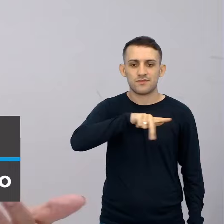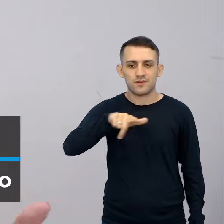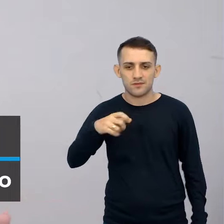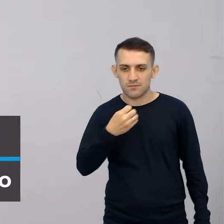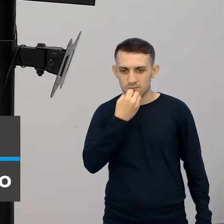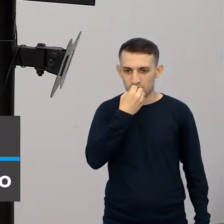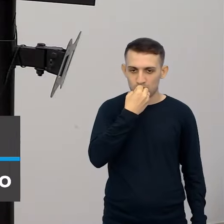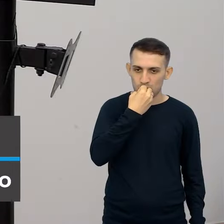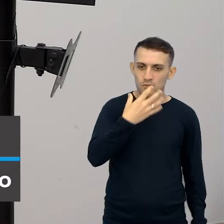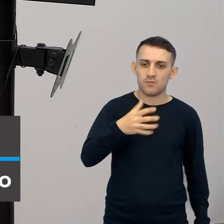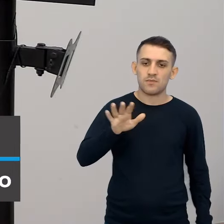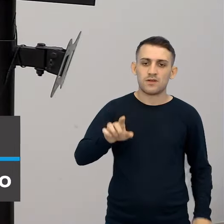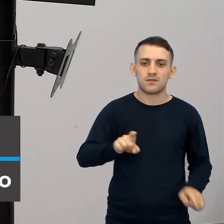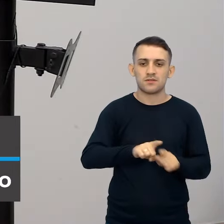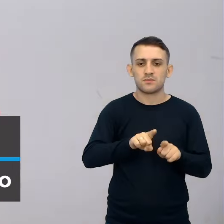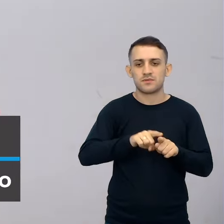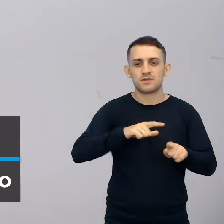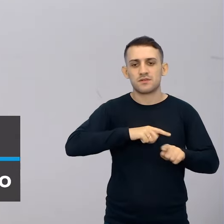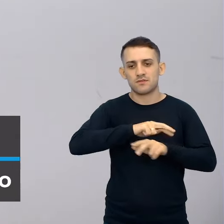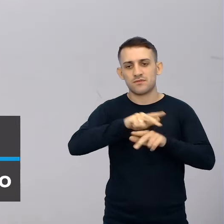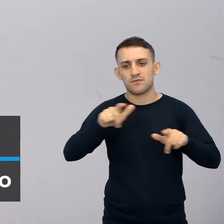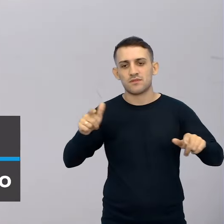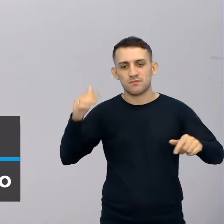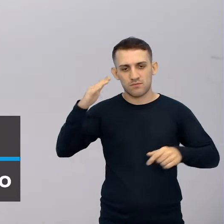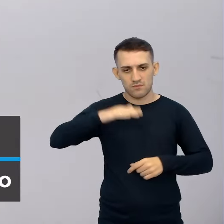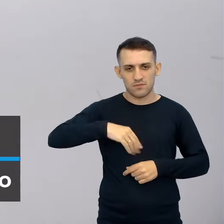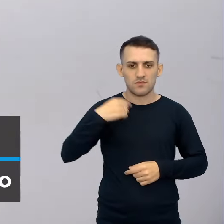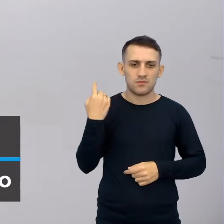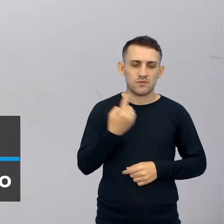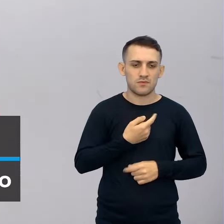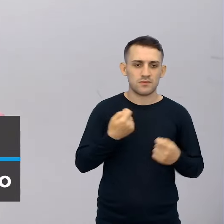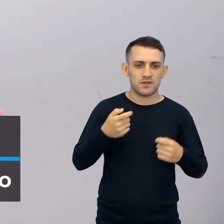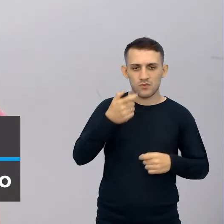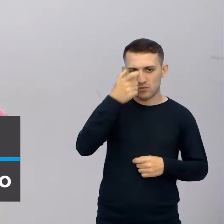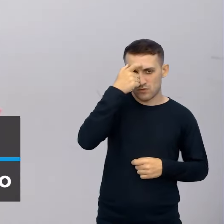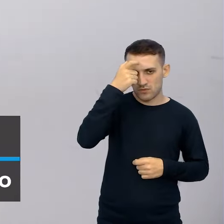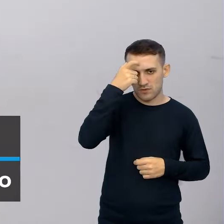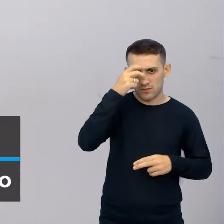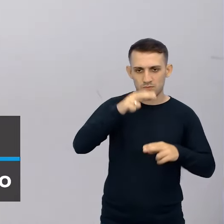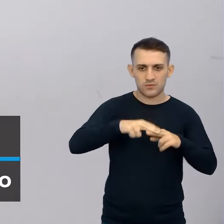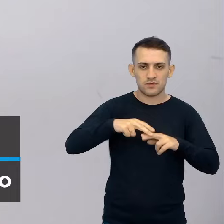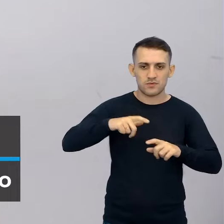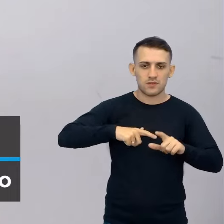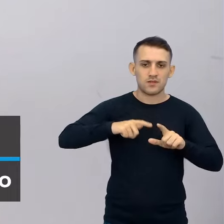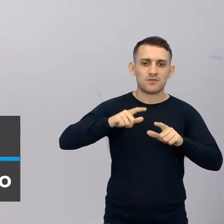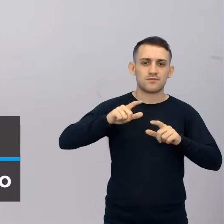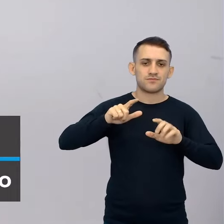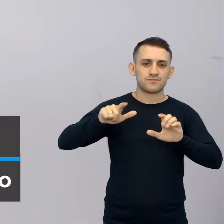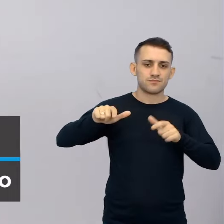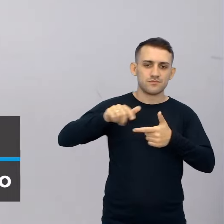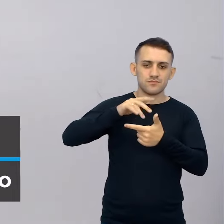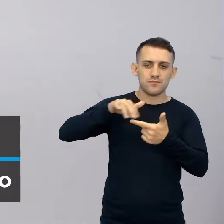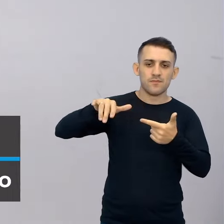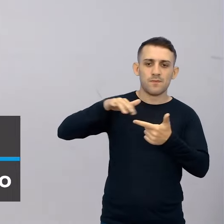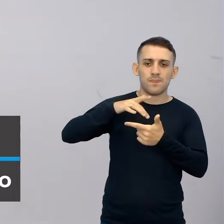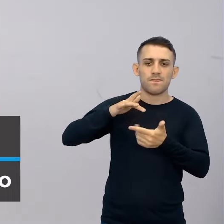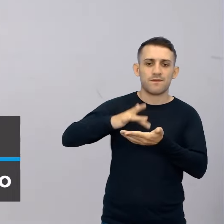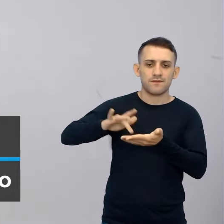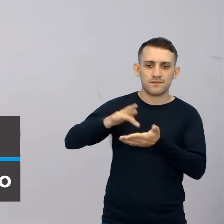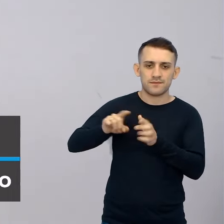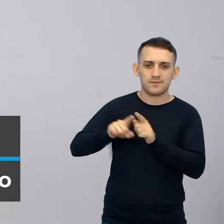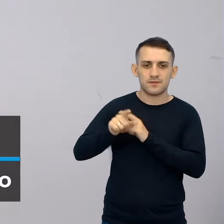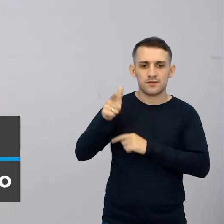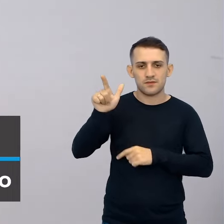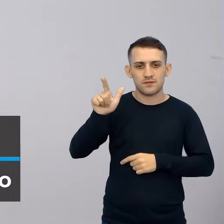tem... trazer essa consciência, por isso que a gente traz o letramento digital e as TEDx. Então, aí as pessoas ficam muito